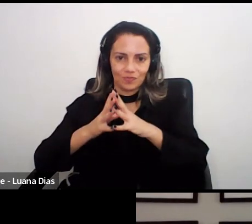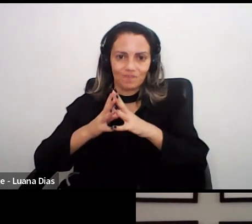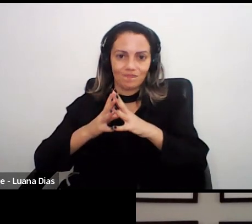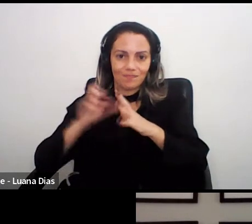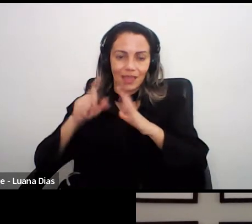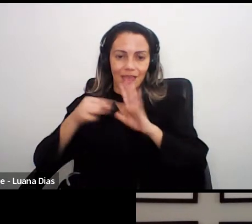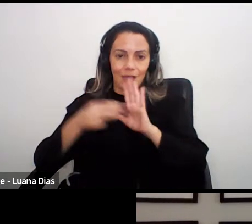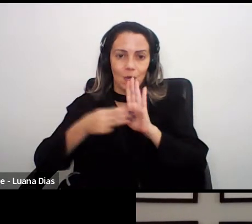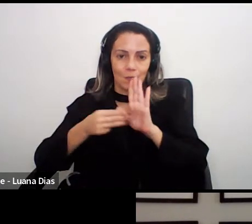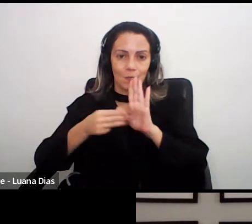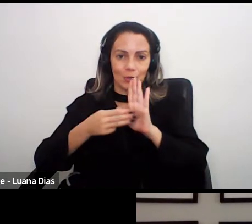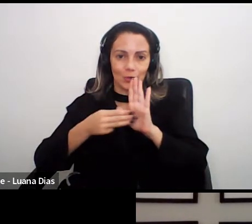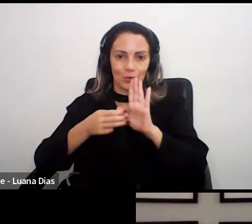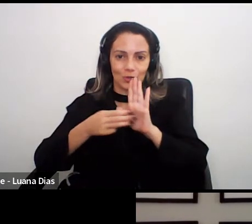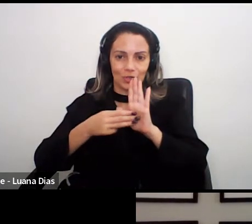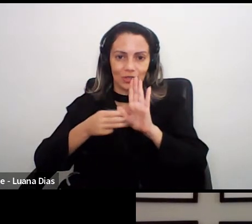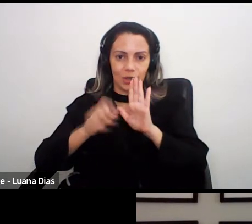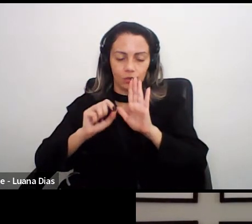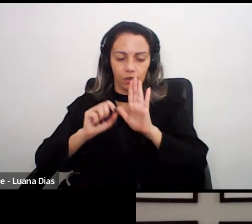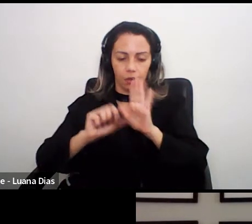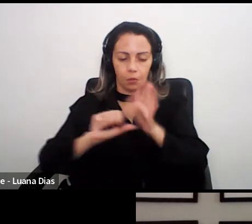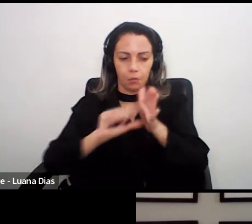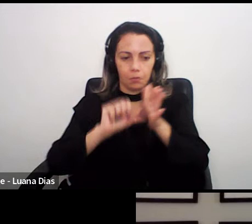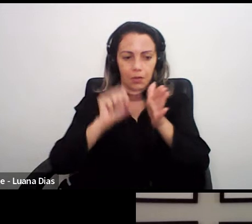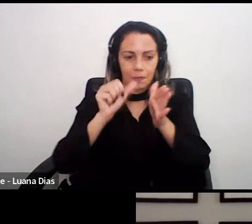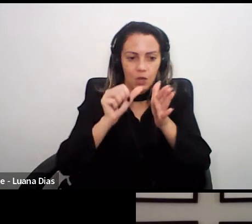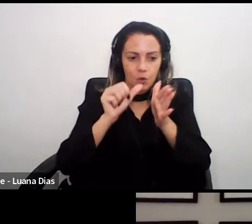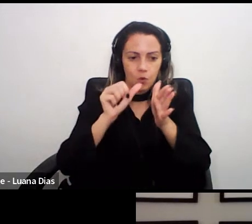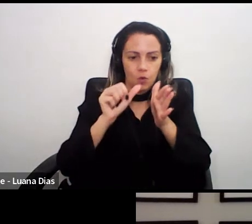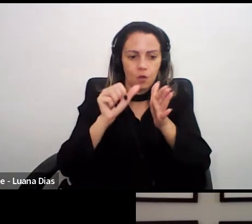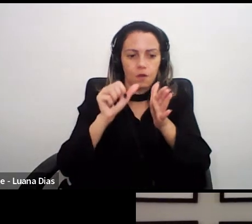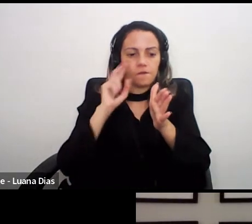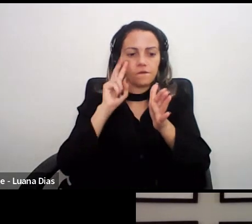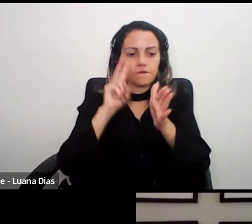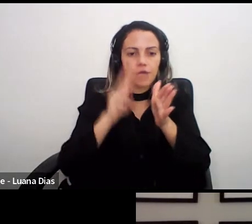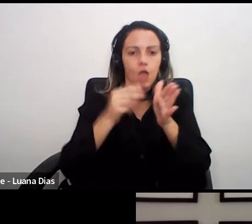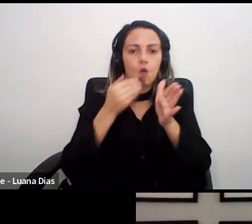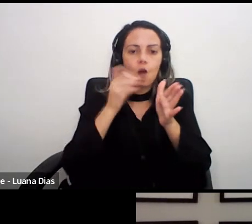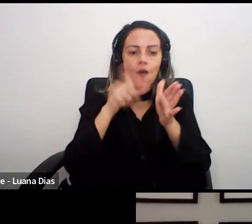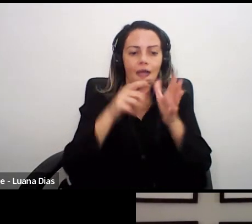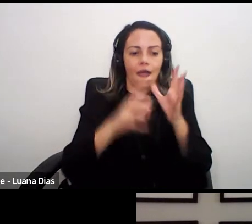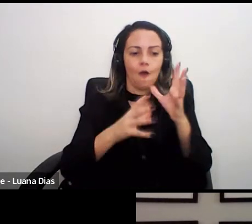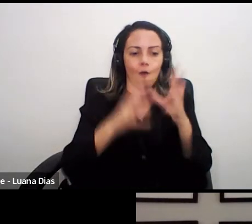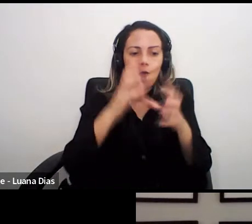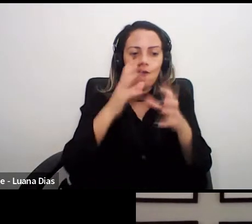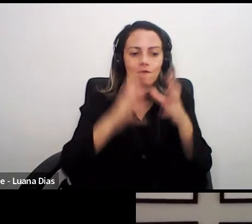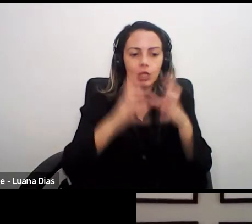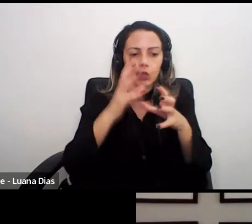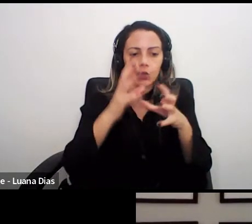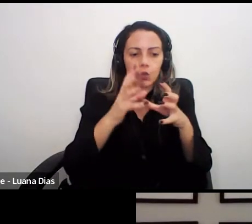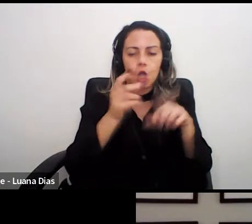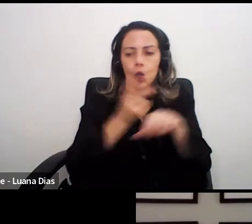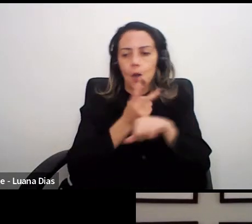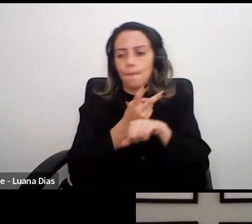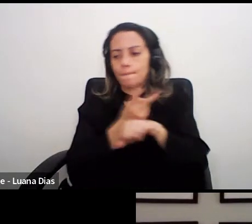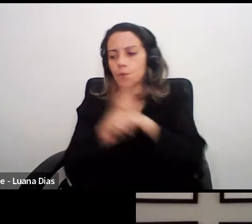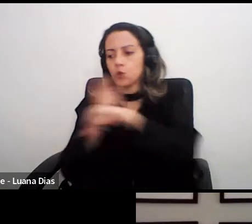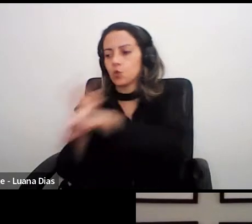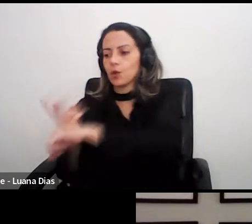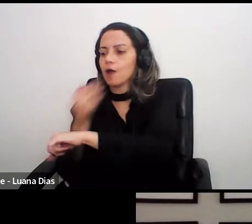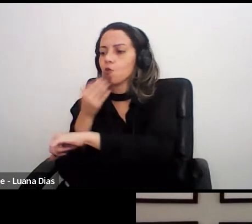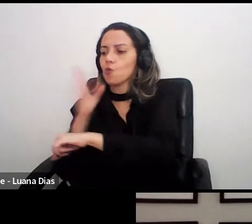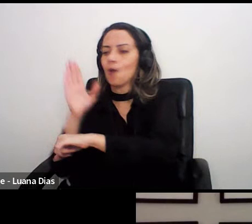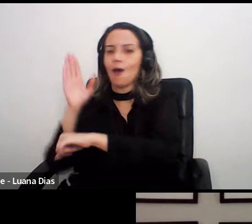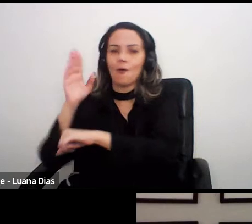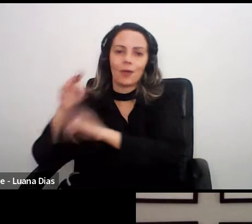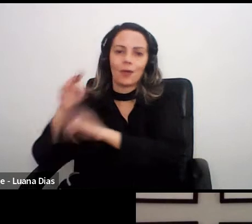metodológica. A gente parte do conflito para encontrar o método. E não temos um método pronto esperando o conflito chegar, qualquer que seja. Então, essa